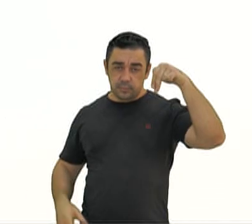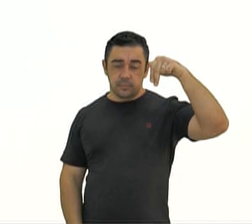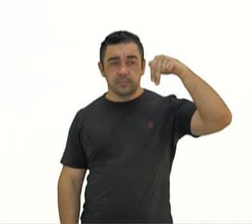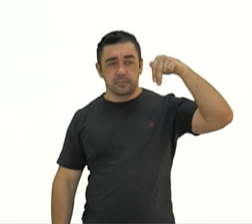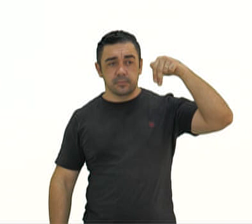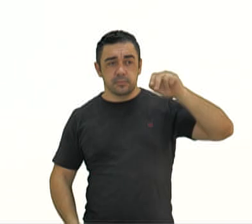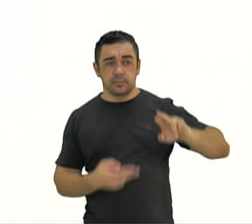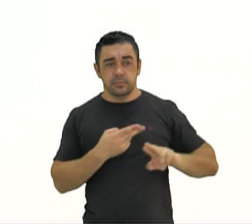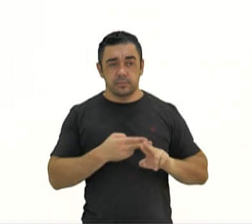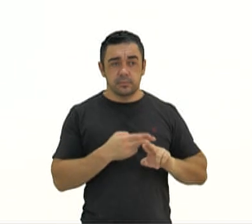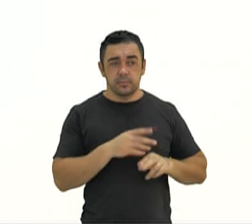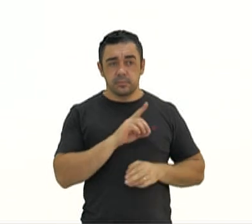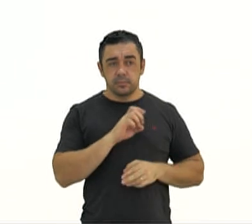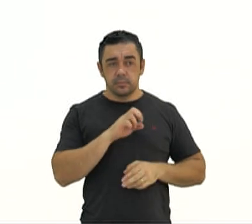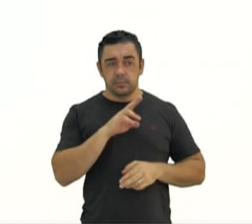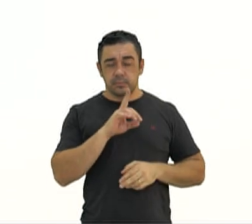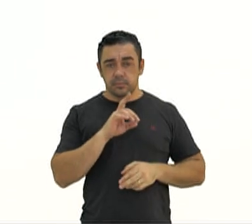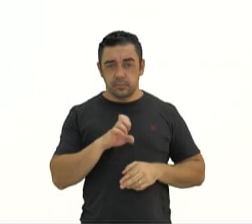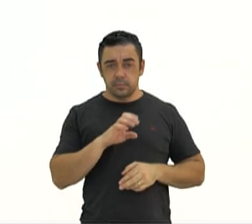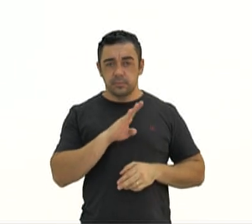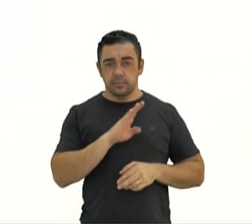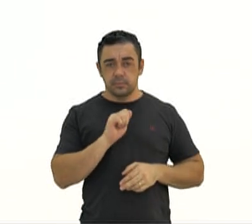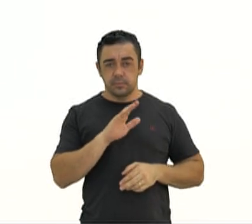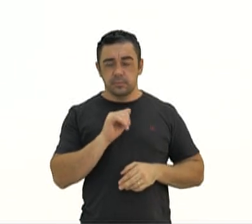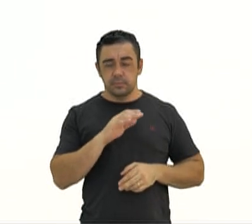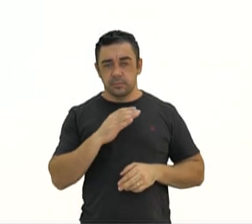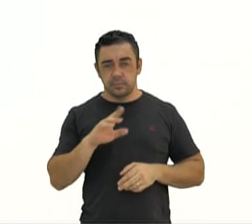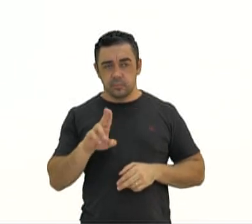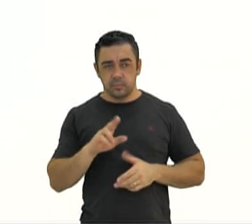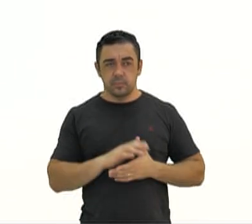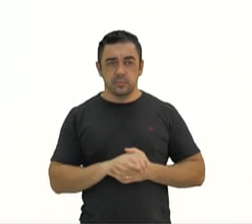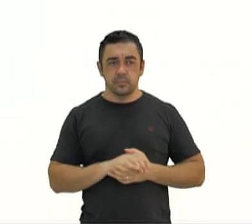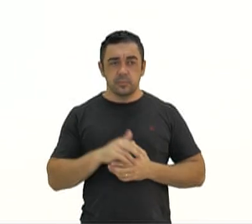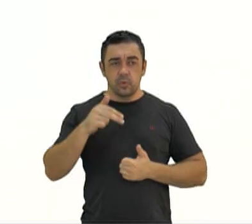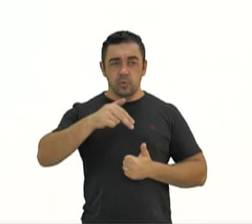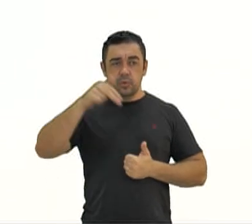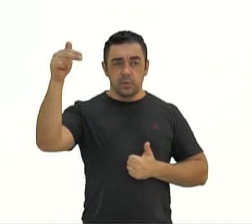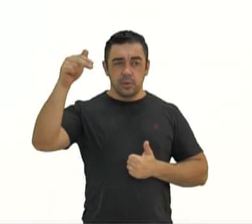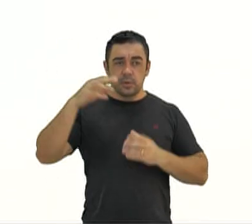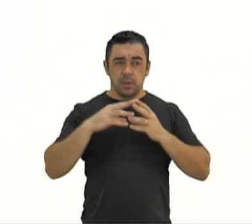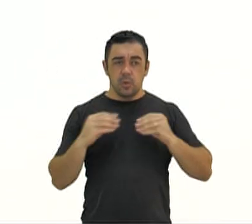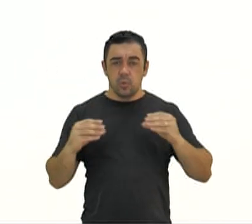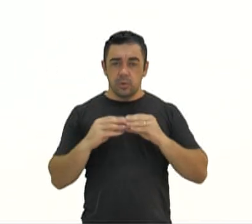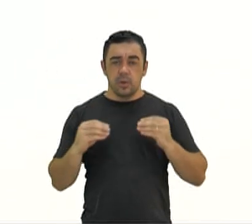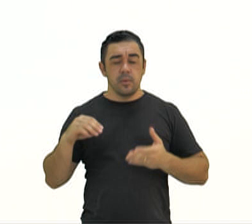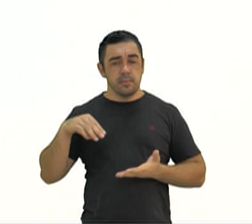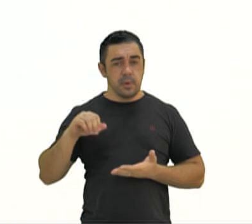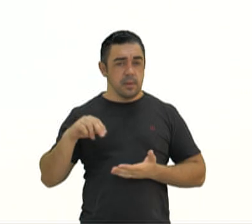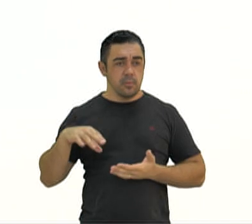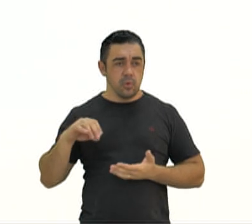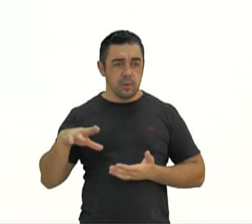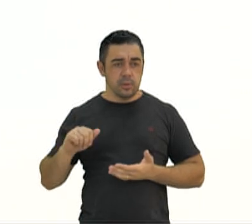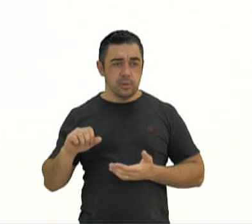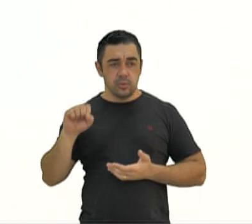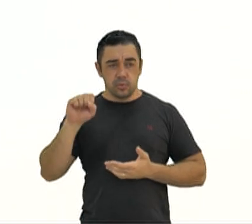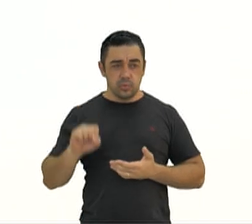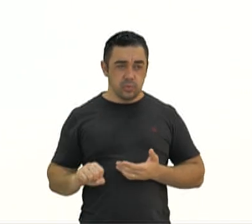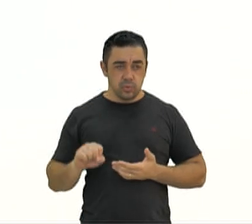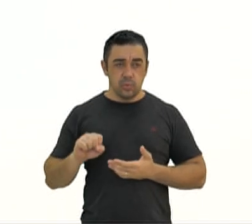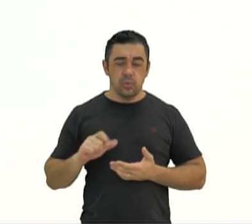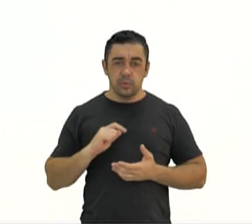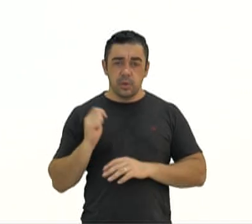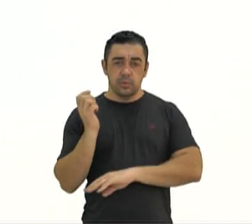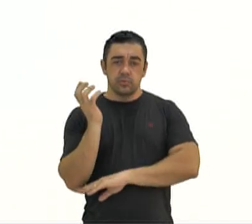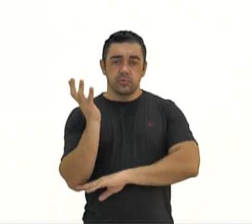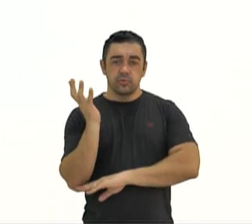muita utilização do dendê e babaçu como biocombustíveis. Na região nordeste o algodão e a mamona. Na região sul